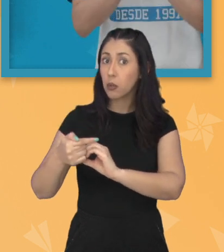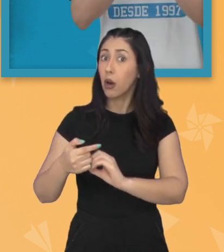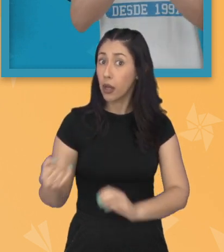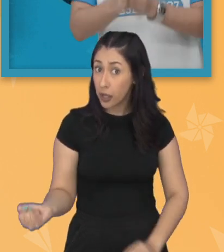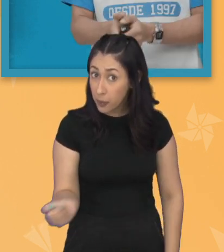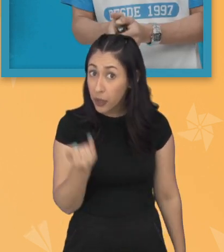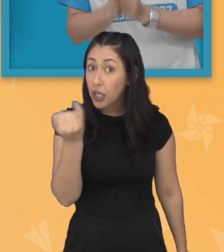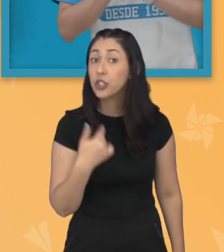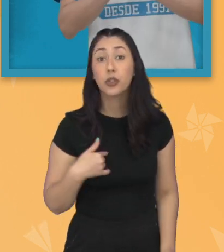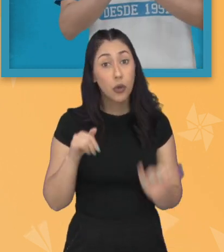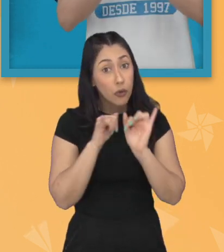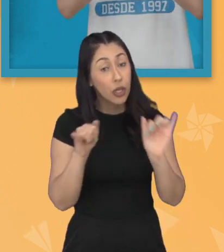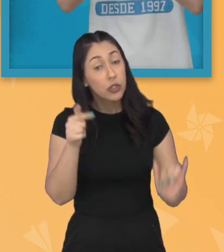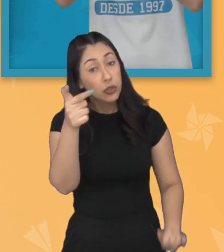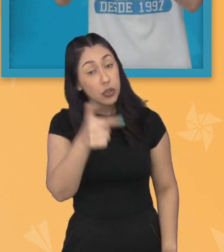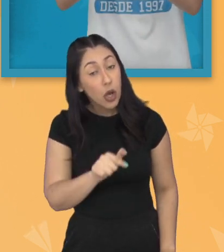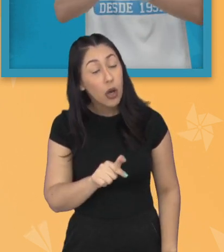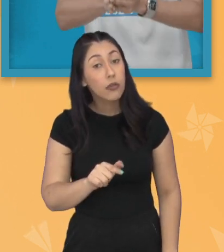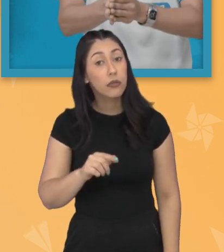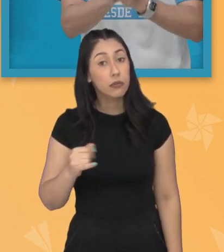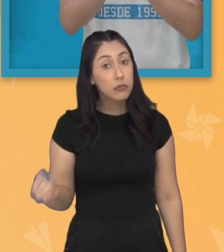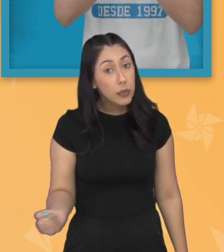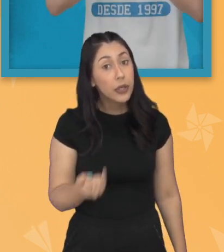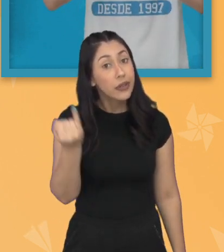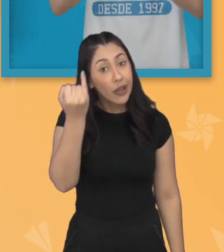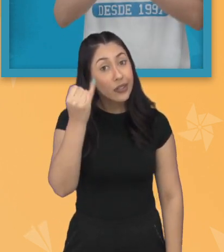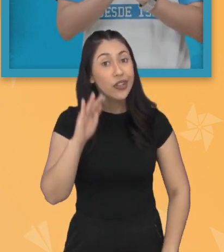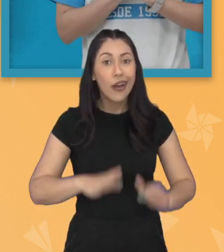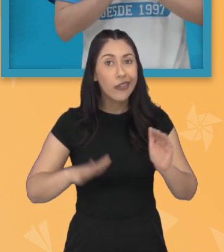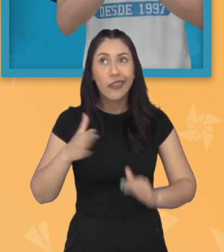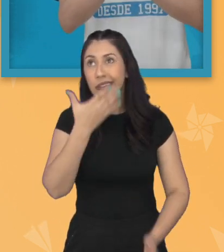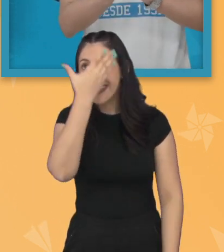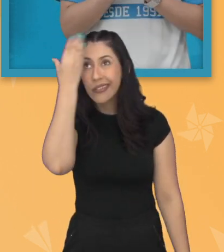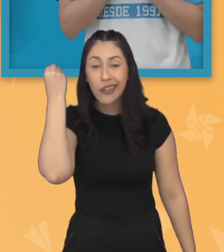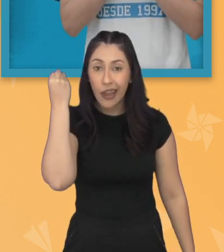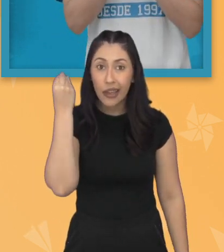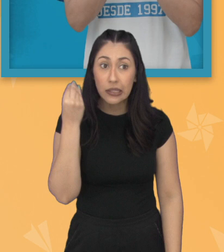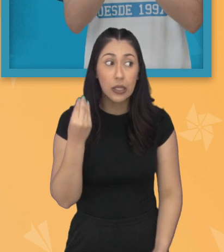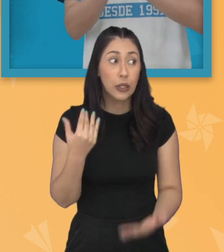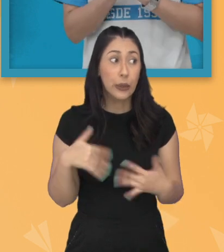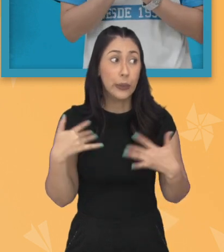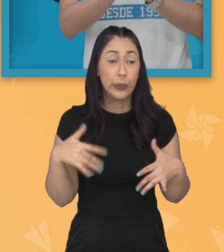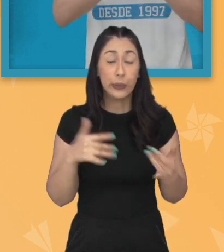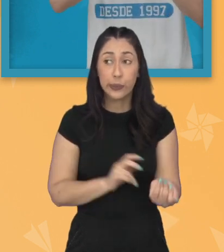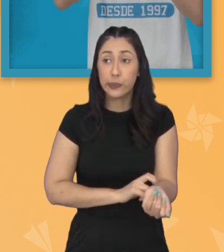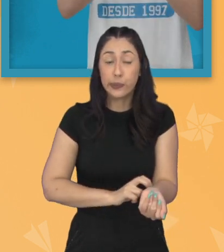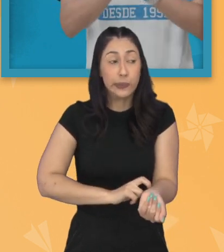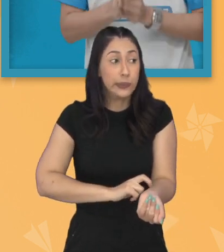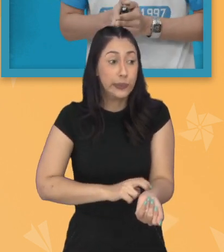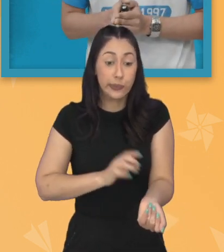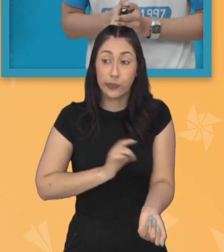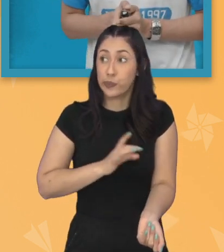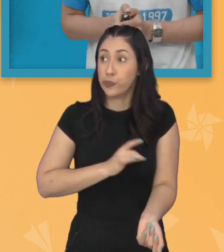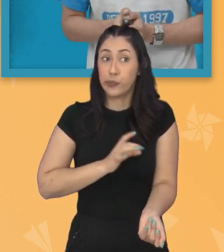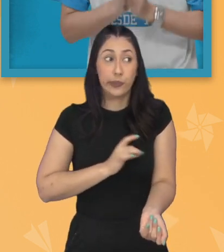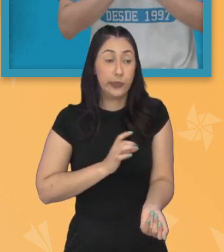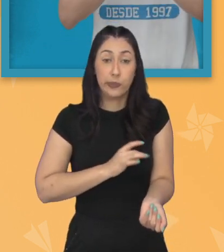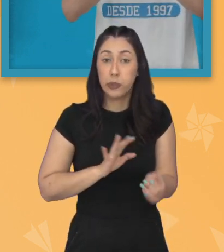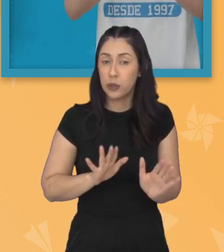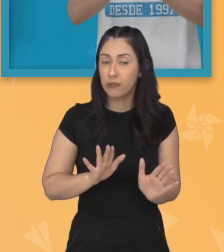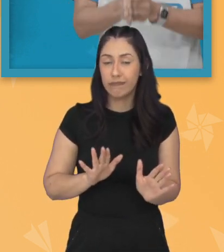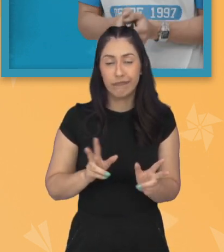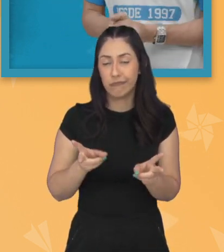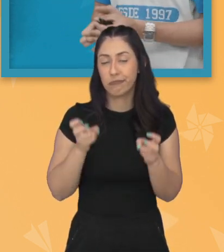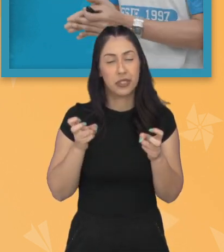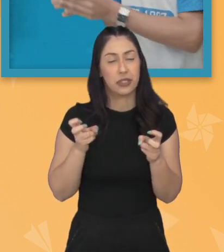repetindo isso porque é importante que às vezes as pessoas ou esquecem, às vezes no nervosismo de uma prova e tudo mais, acaba não percebendo